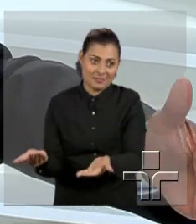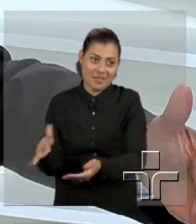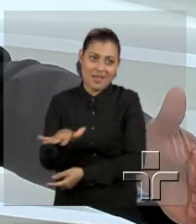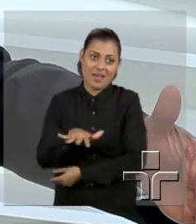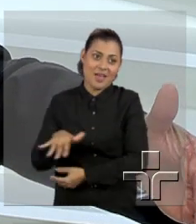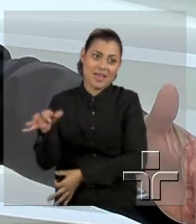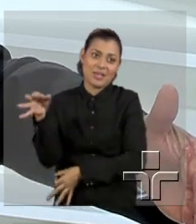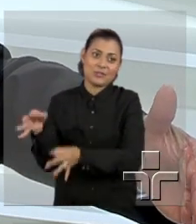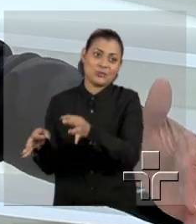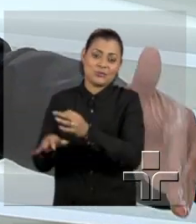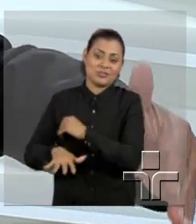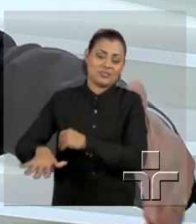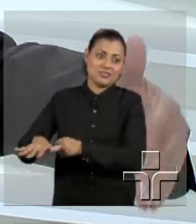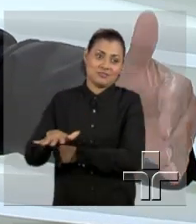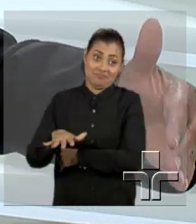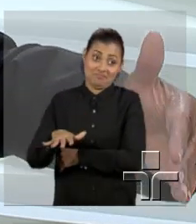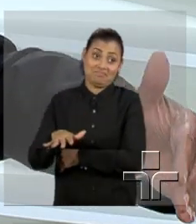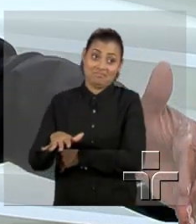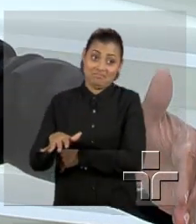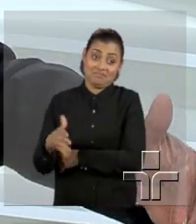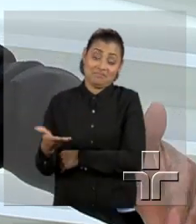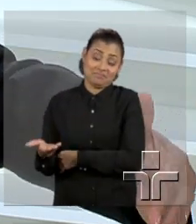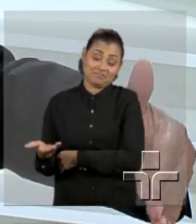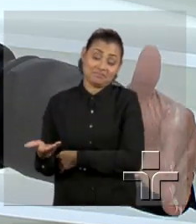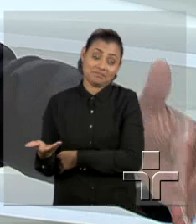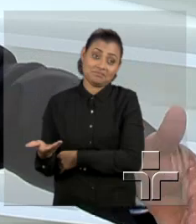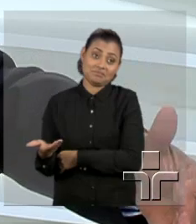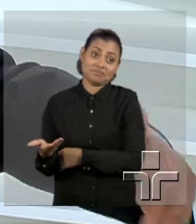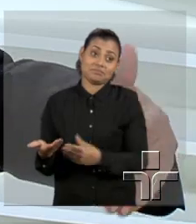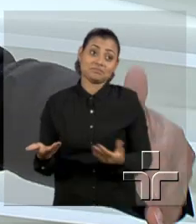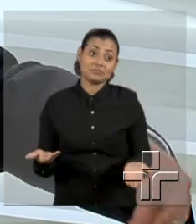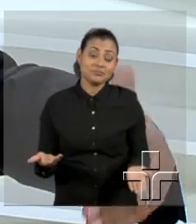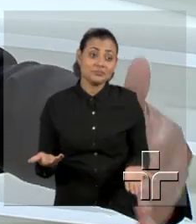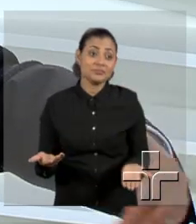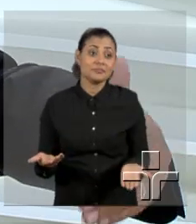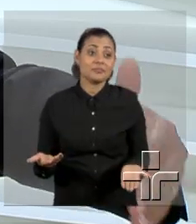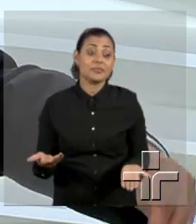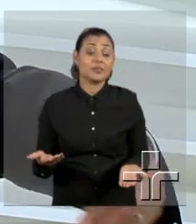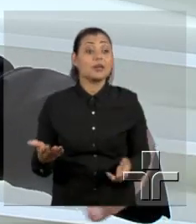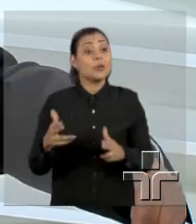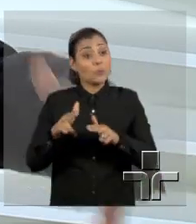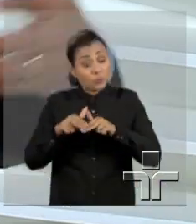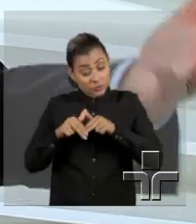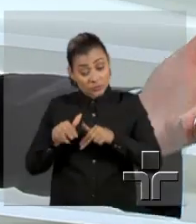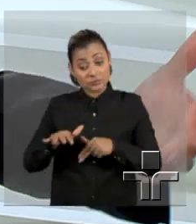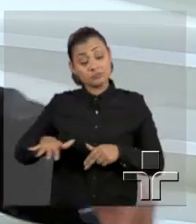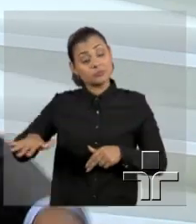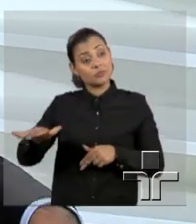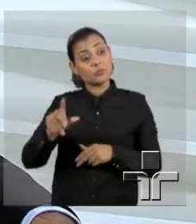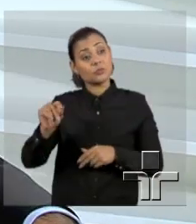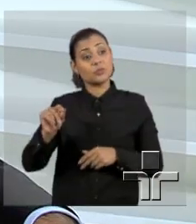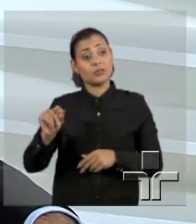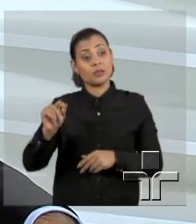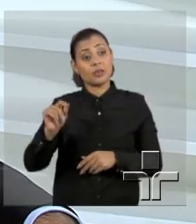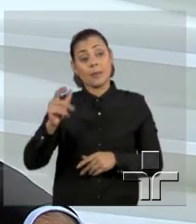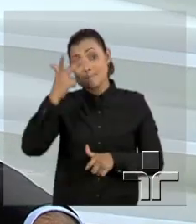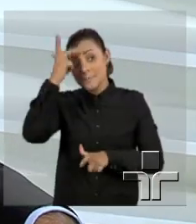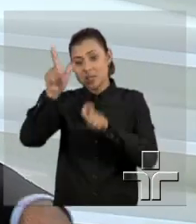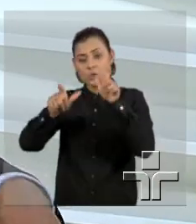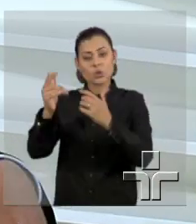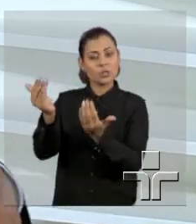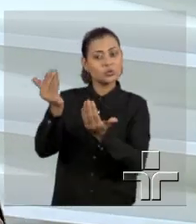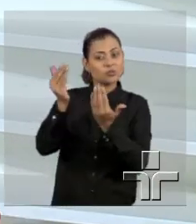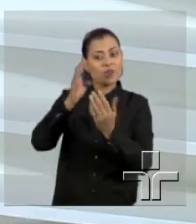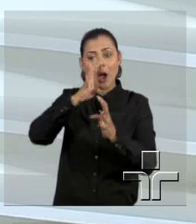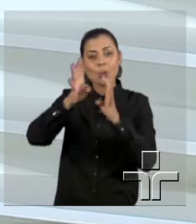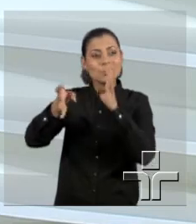jurídico passivo, a situação subjetiva passiva, a situação jurídica subjetiva passiva dos réus. E em matéria